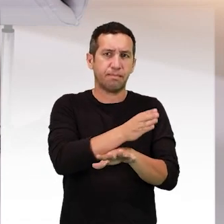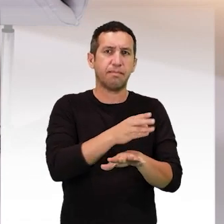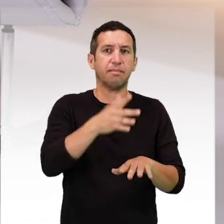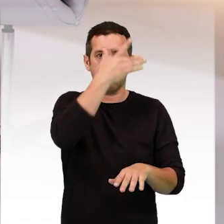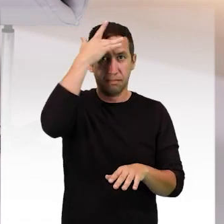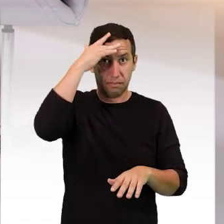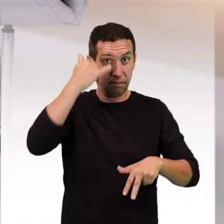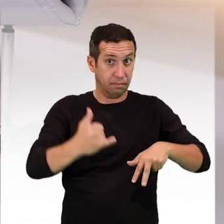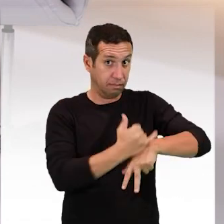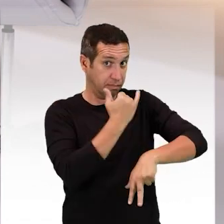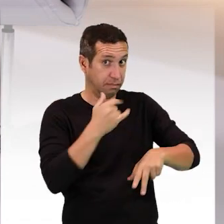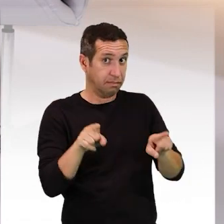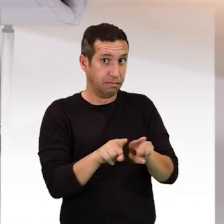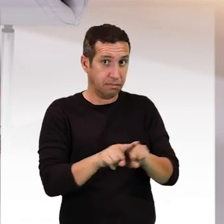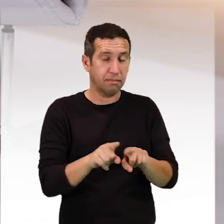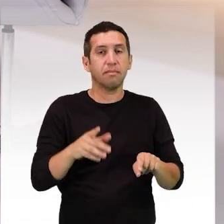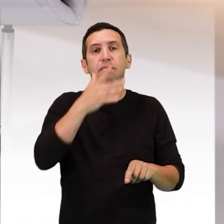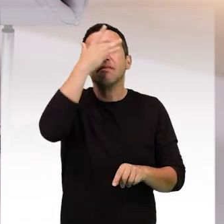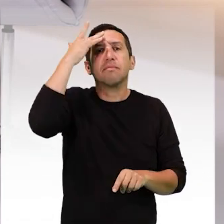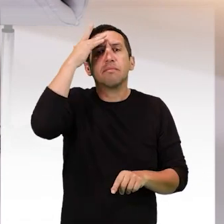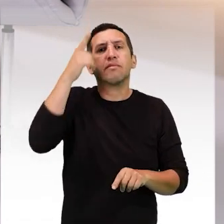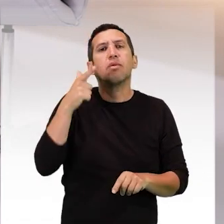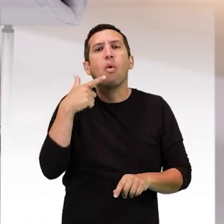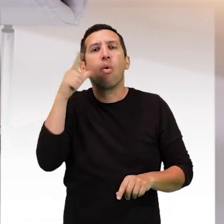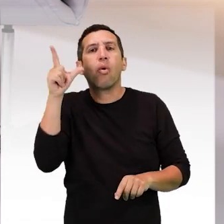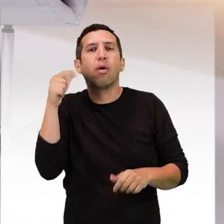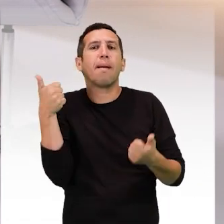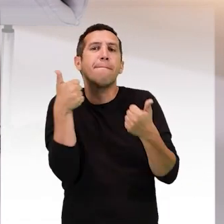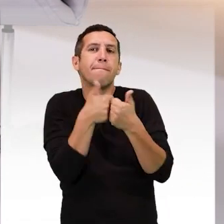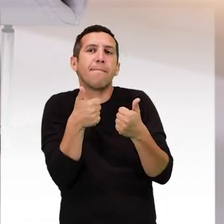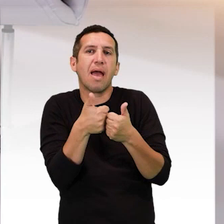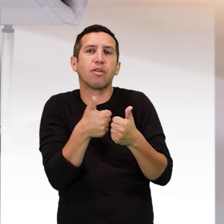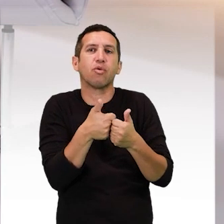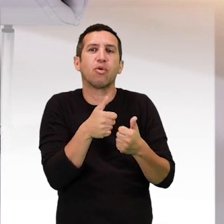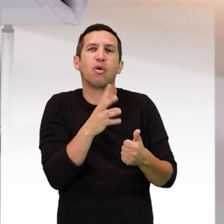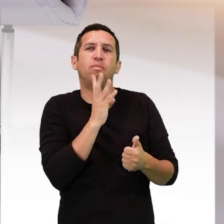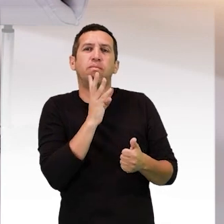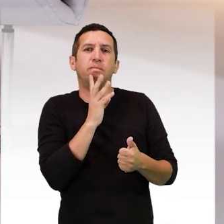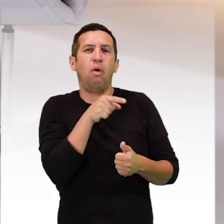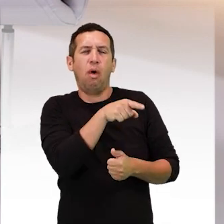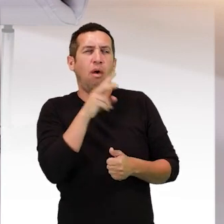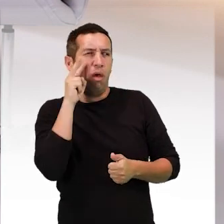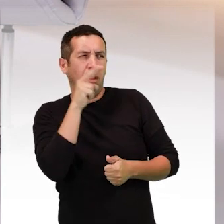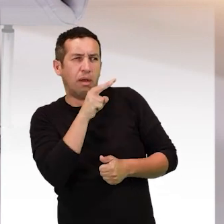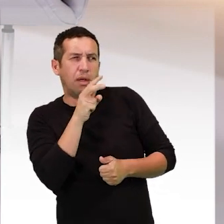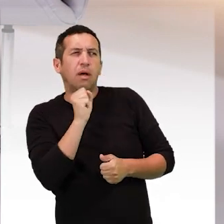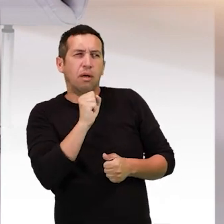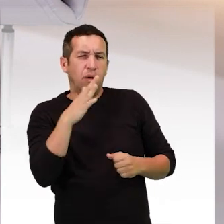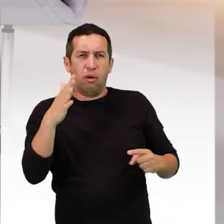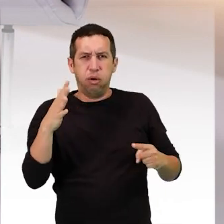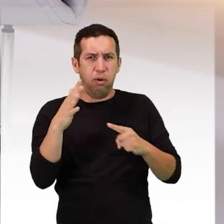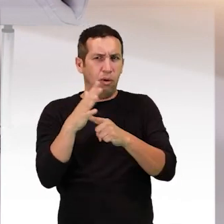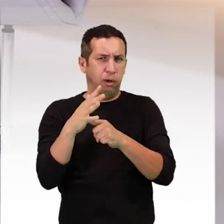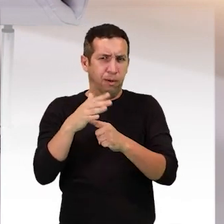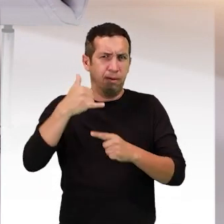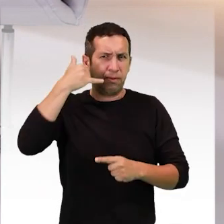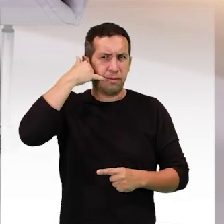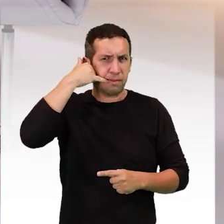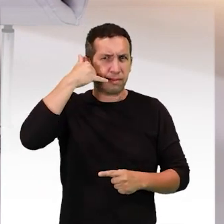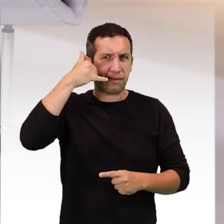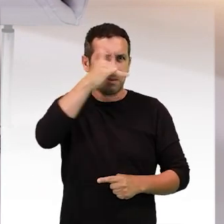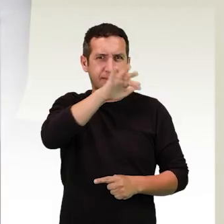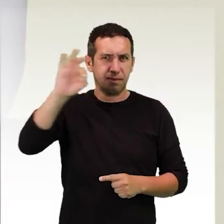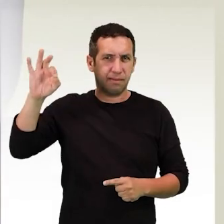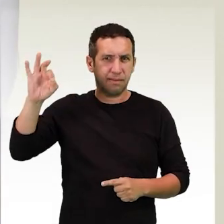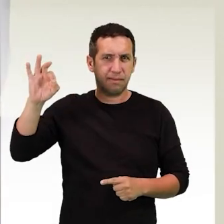as pessoas podem adotar, tanto as pessoas que são vítimas objetivamente, quanto pessoas que estão próximas ou que conhecem a situação ou que ouviram. Então